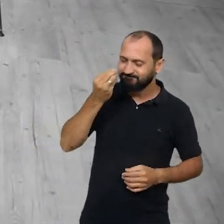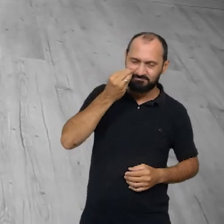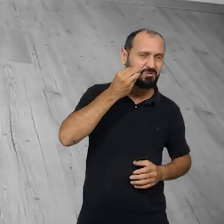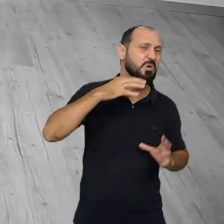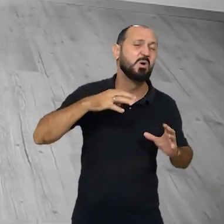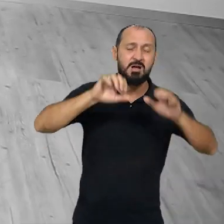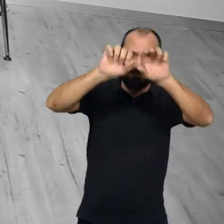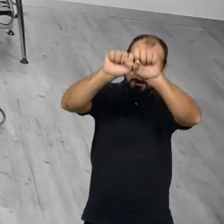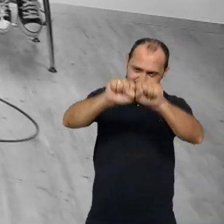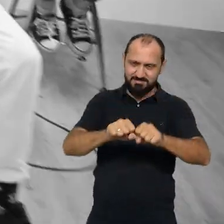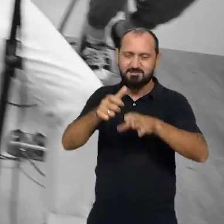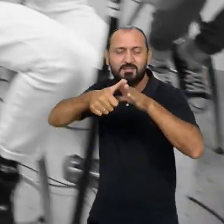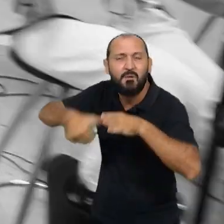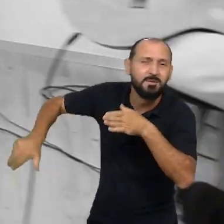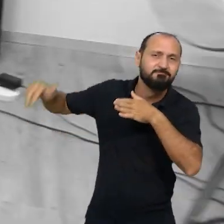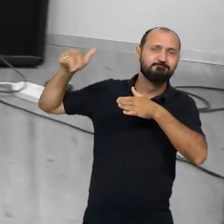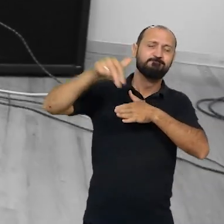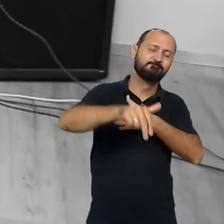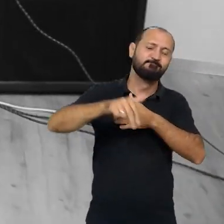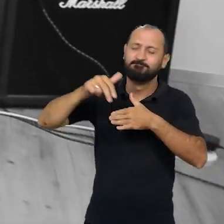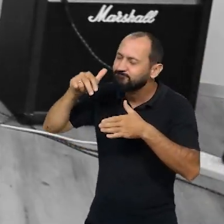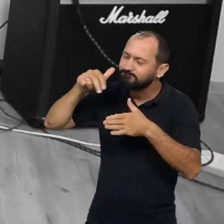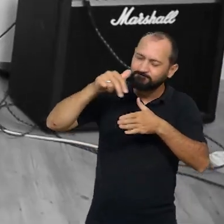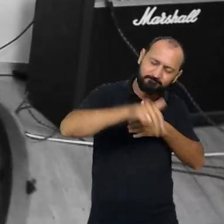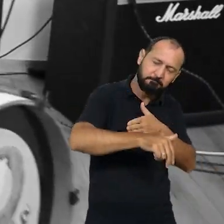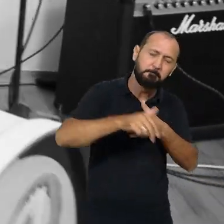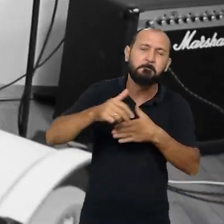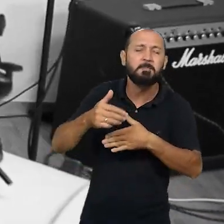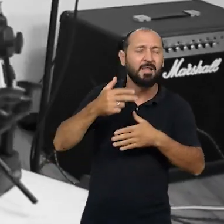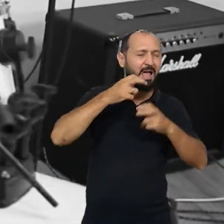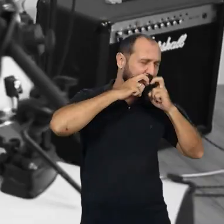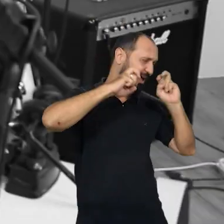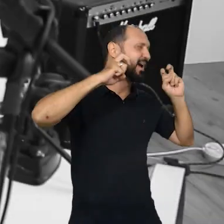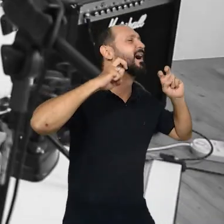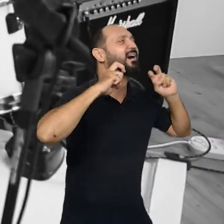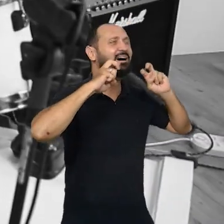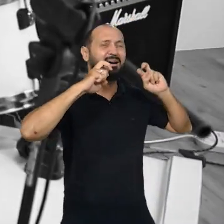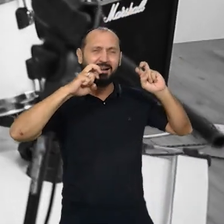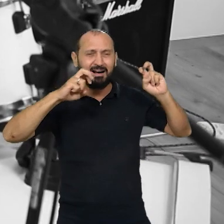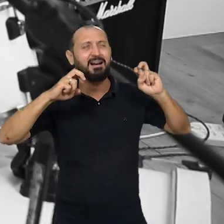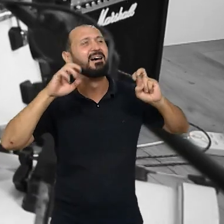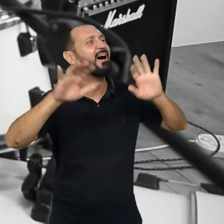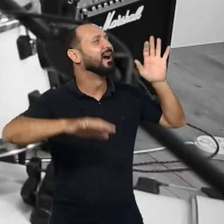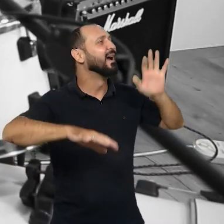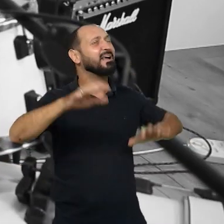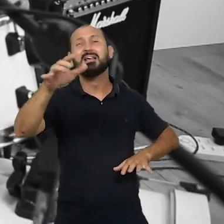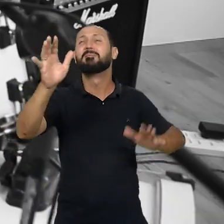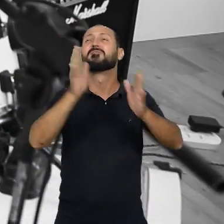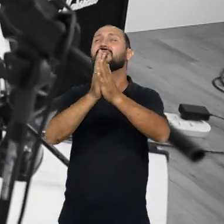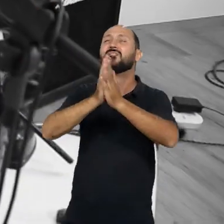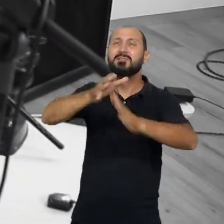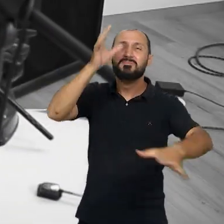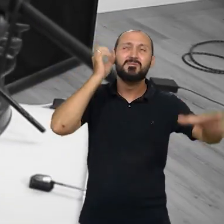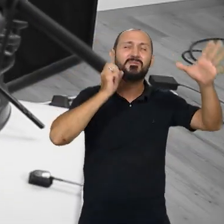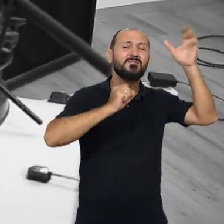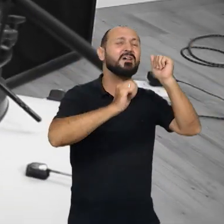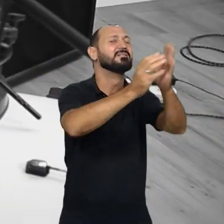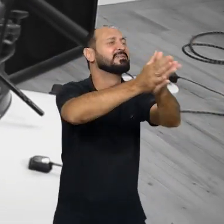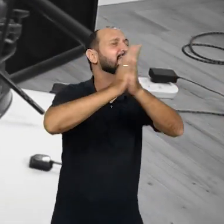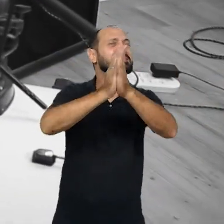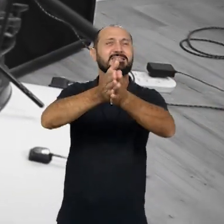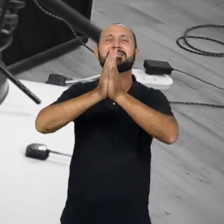mas as minhas paranoias não me deixam sair do lugar. E dentro